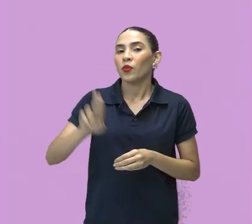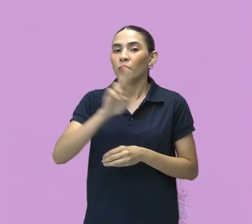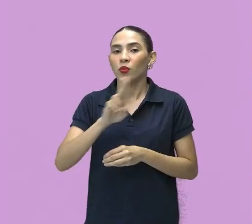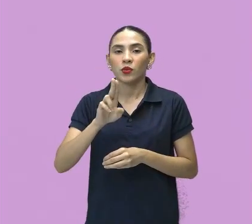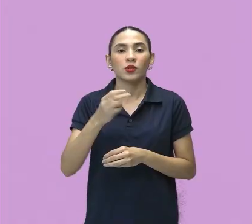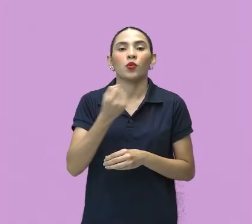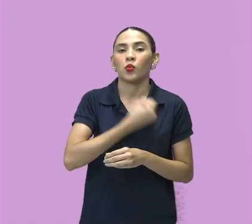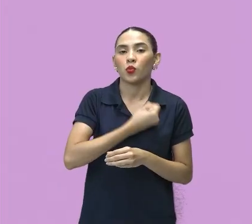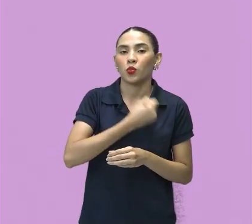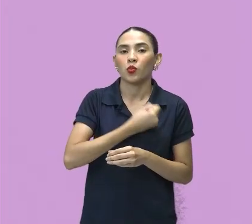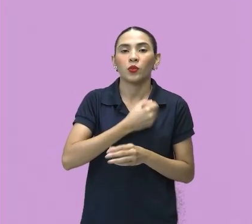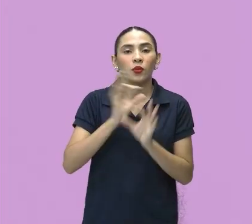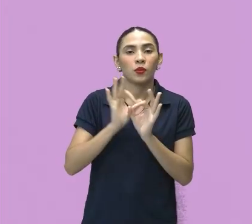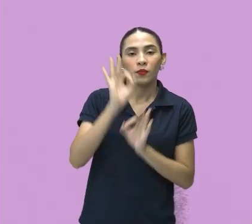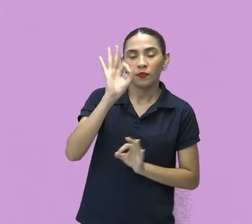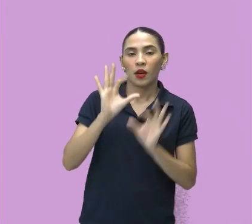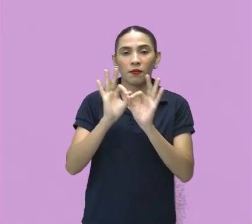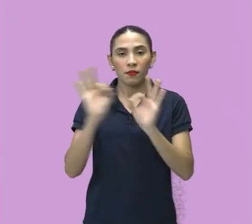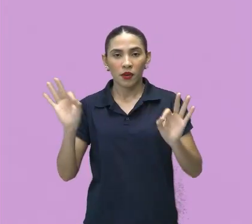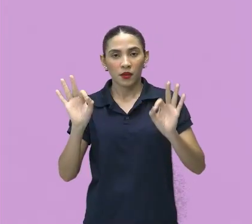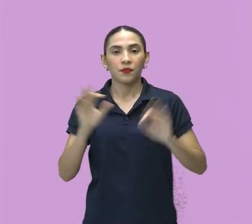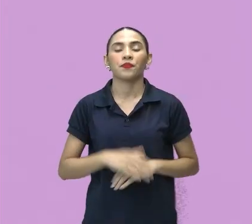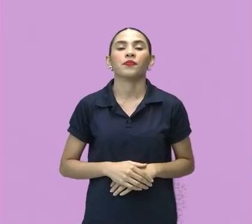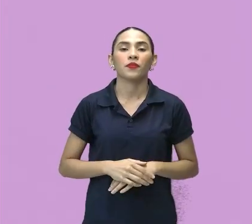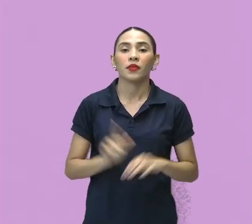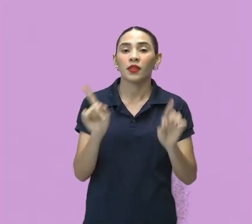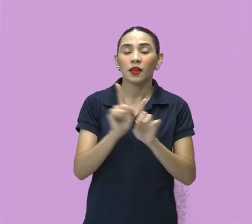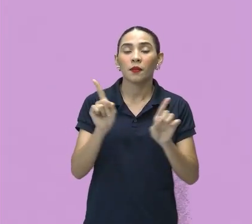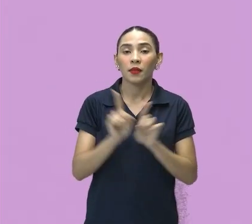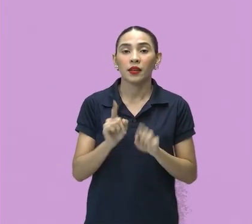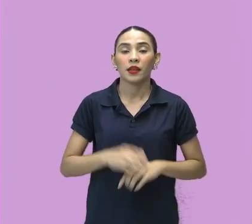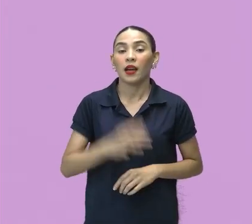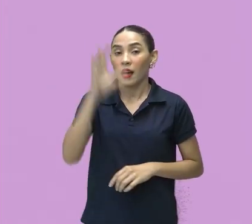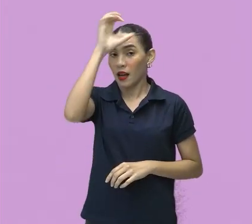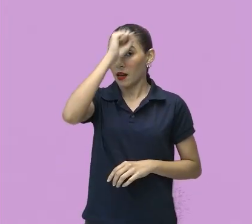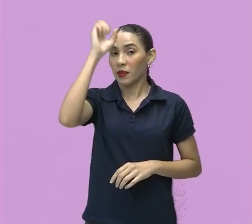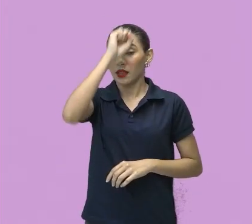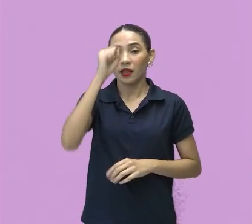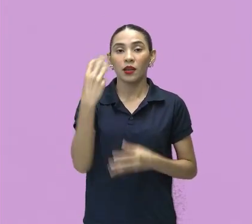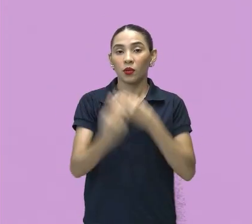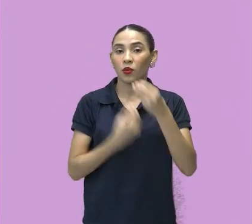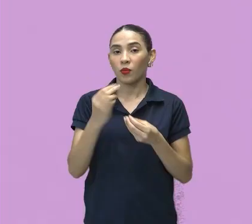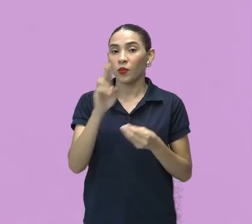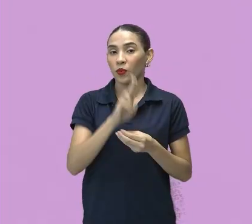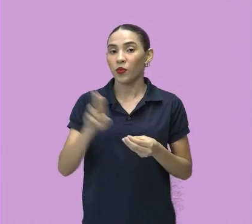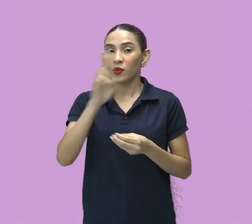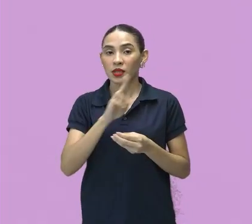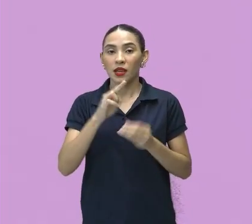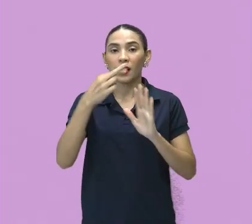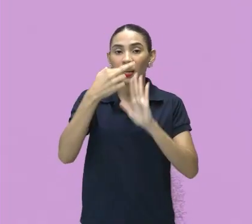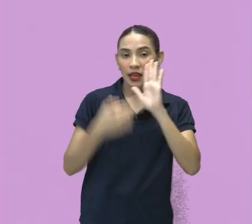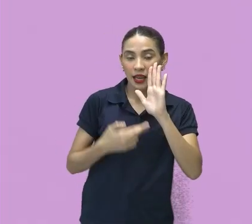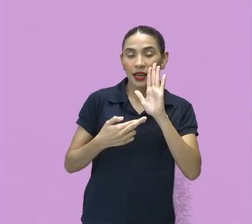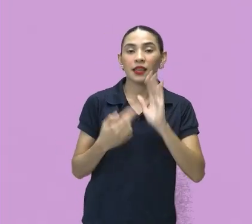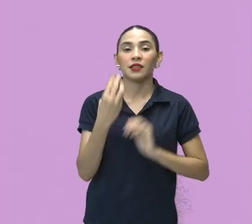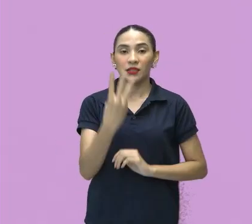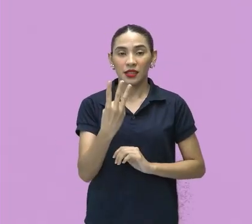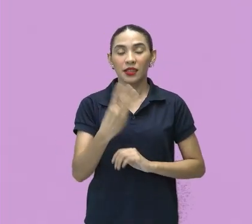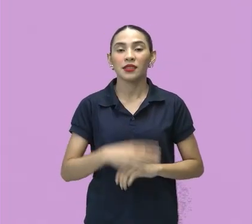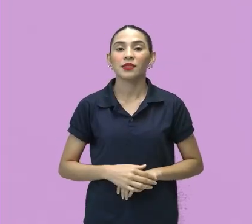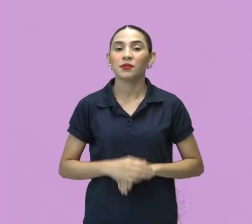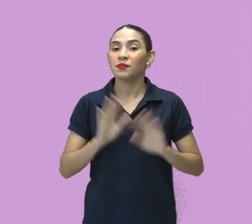o nosso conteúdo de grandezas e também vamos aprender a utilizar a nossa regra de